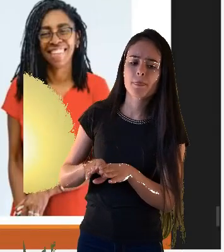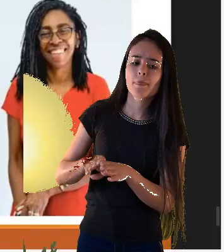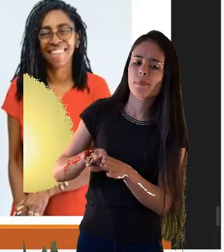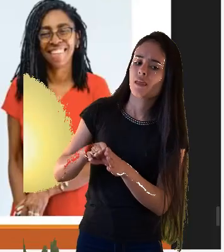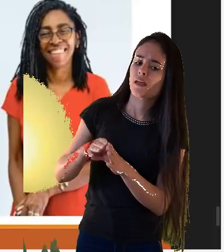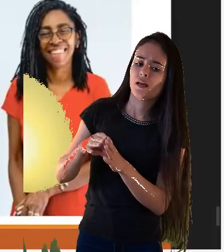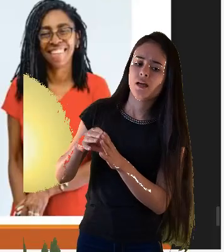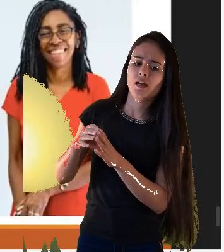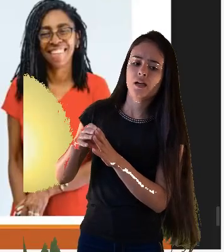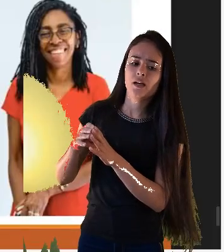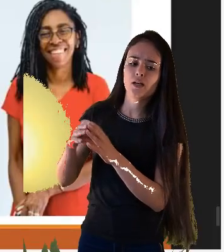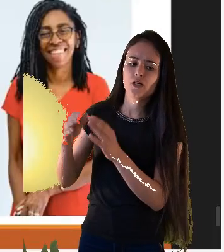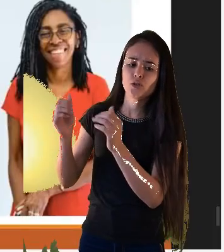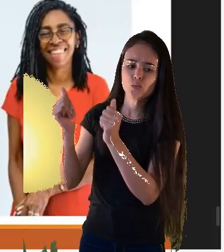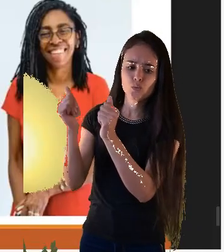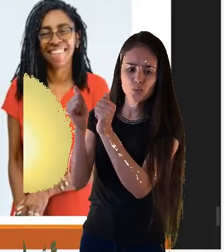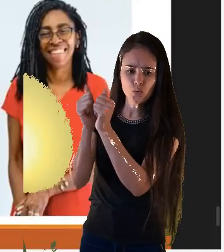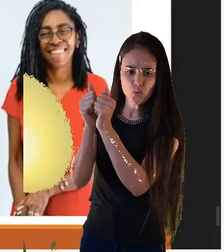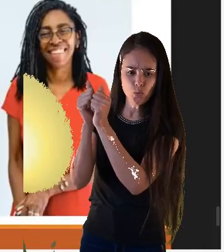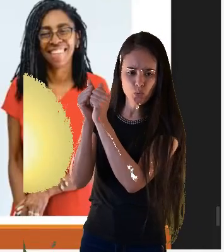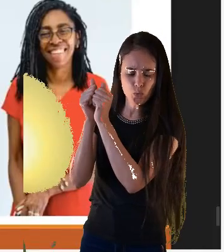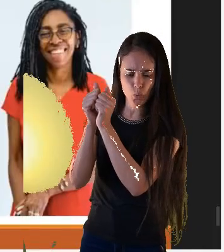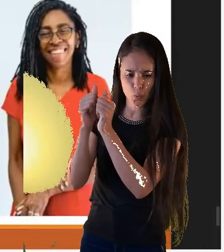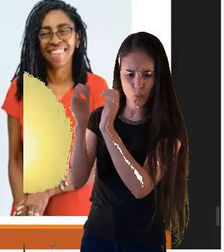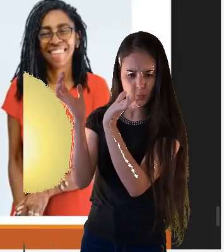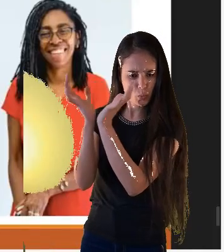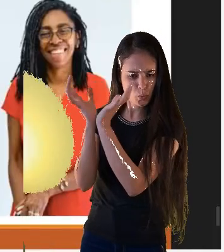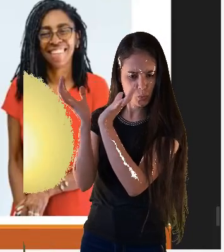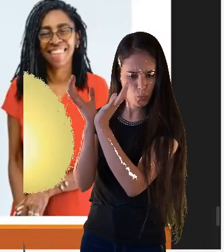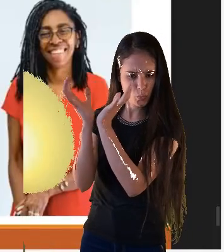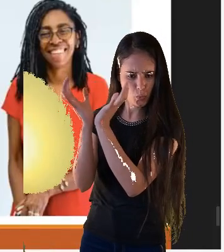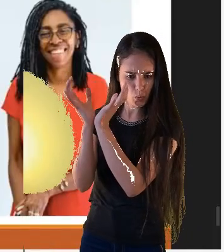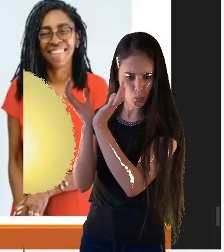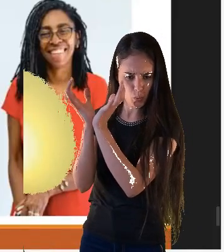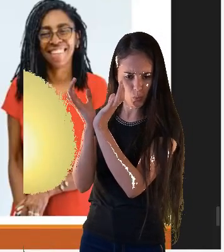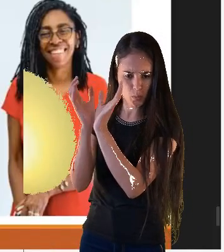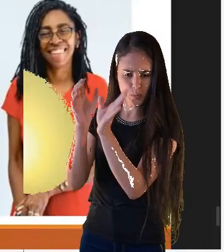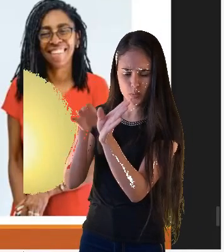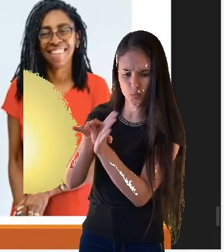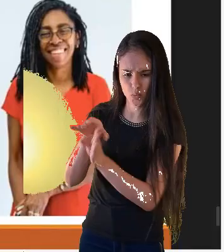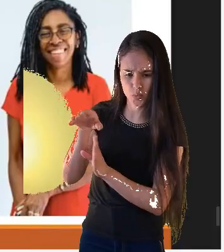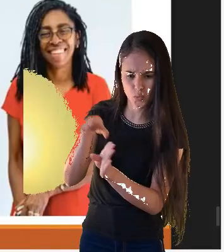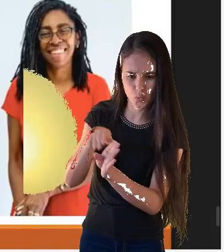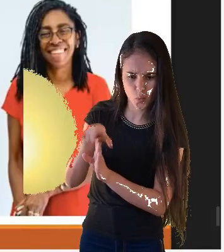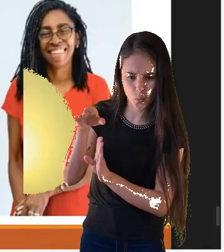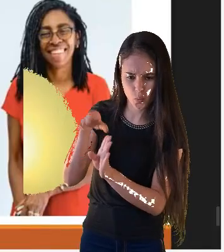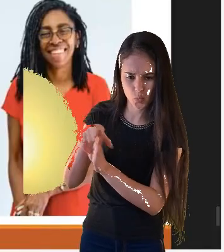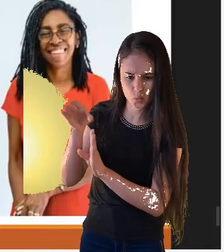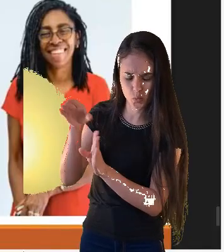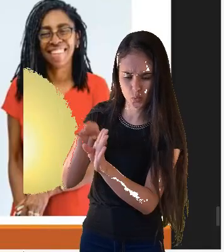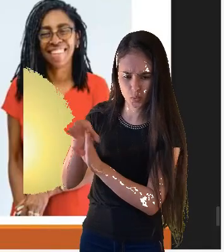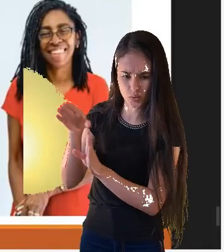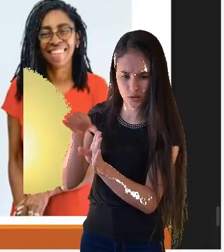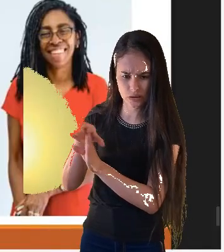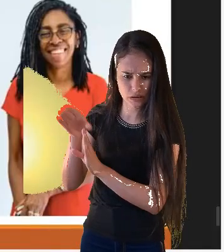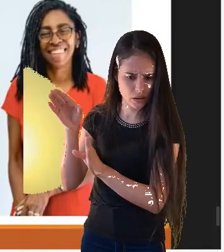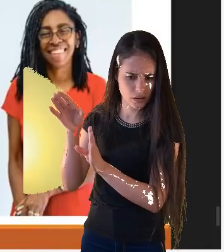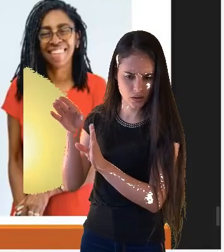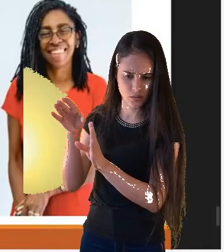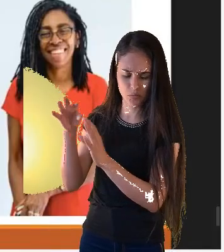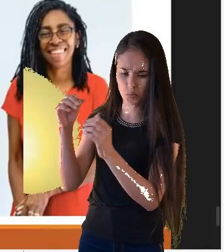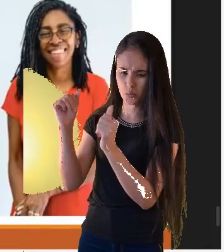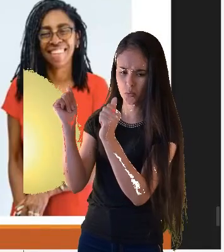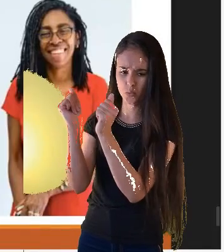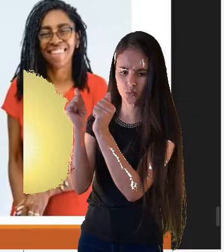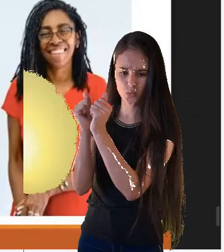de Saúde em 2011 e integrou o grupo assessor da sociedade civil da